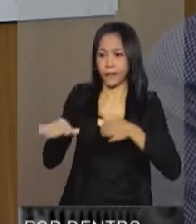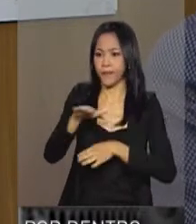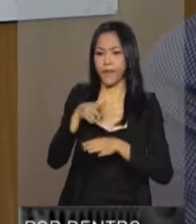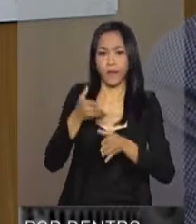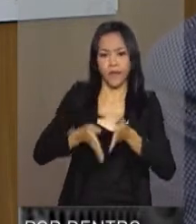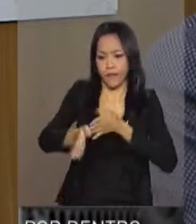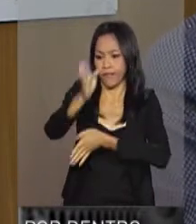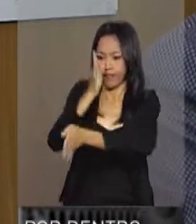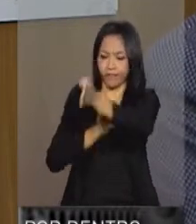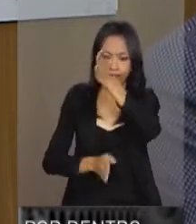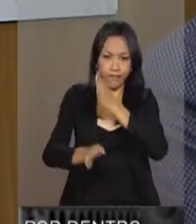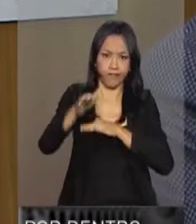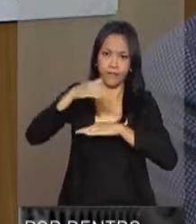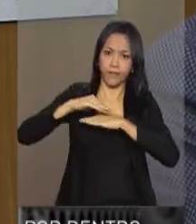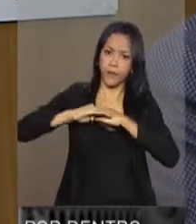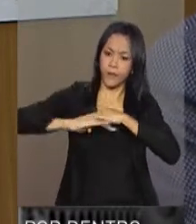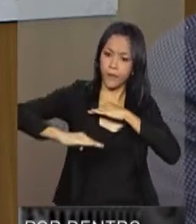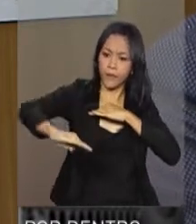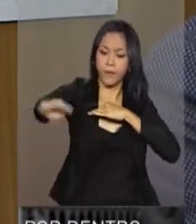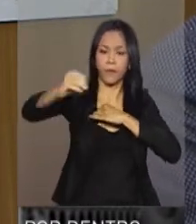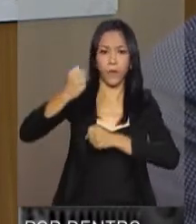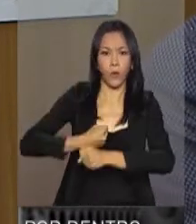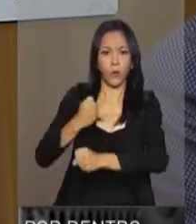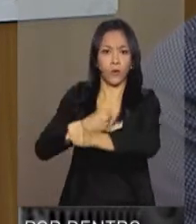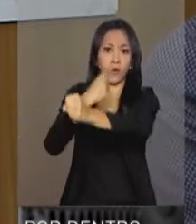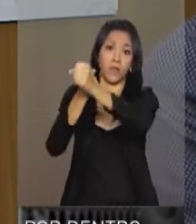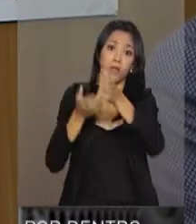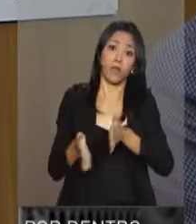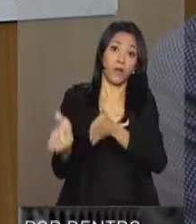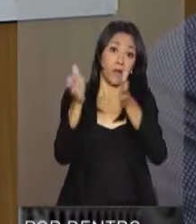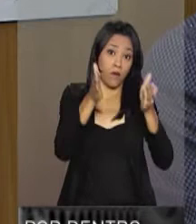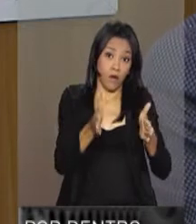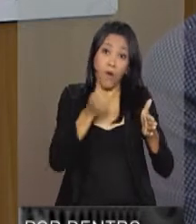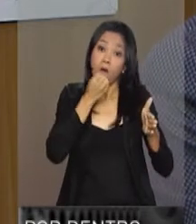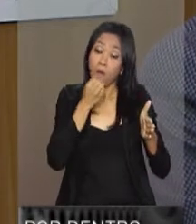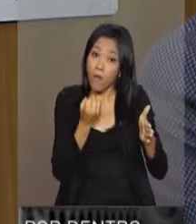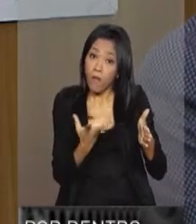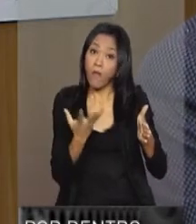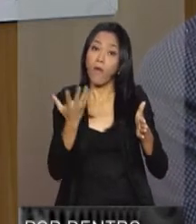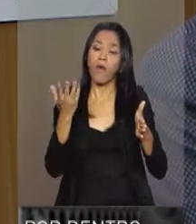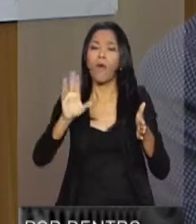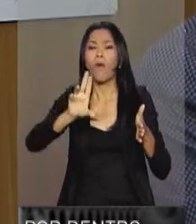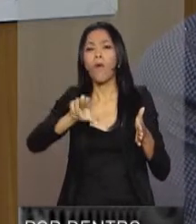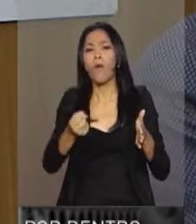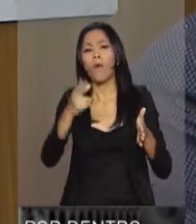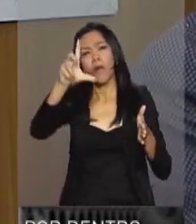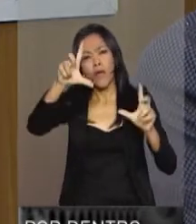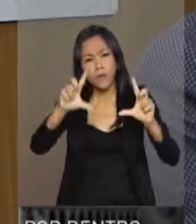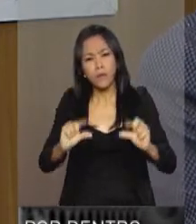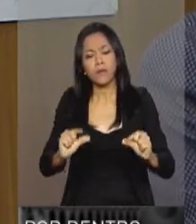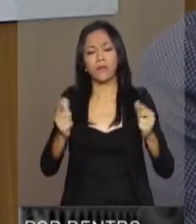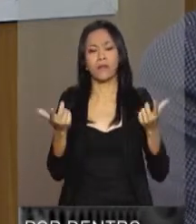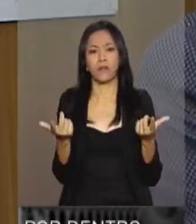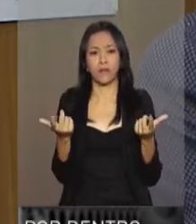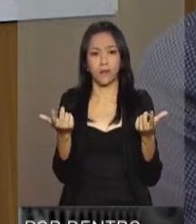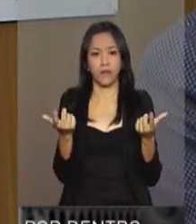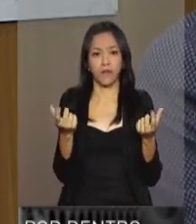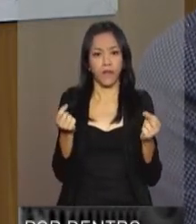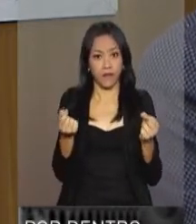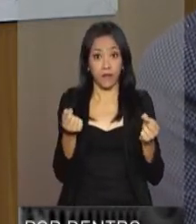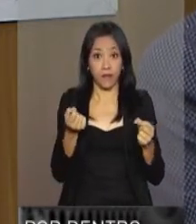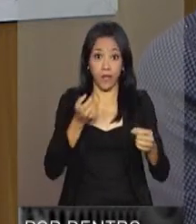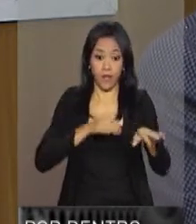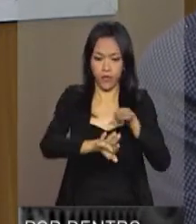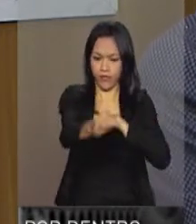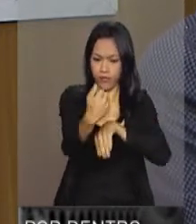para construção de vias ou de melhoria de vias de acesso para redução de tráfego redução do trânsito no